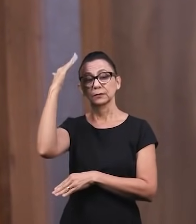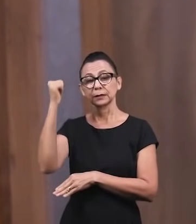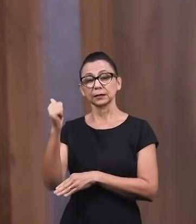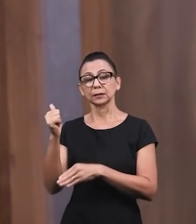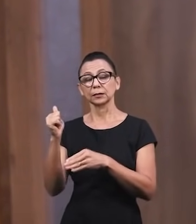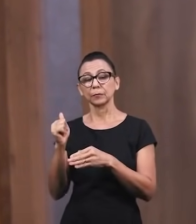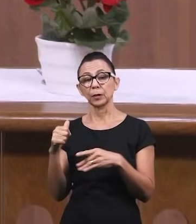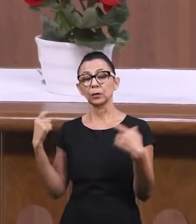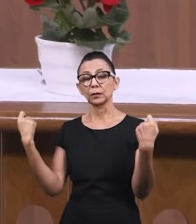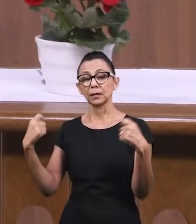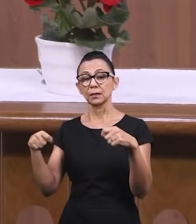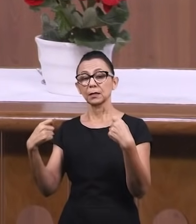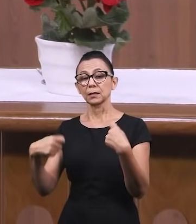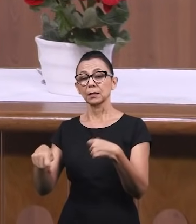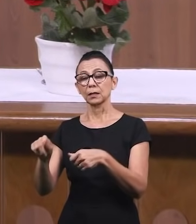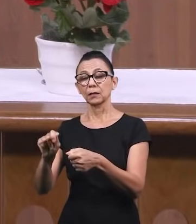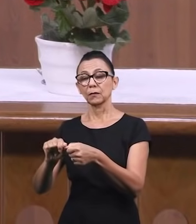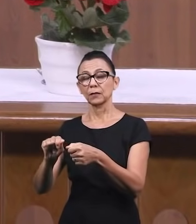fazer.